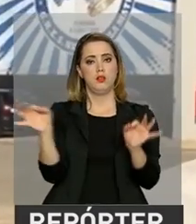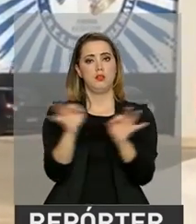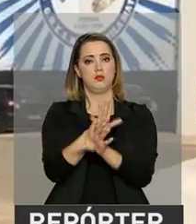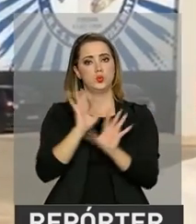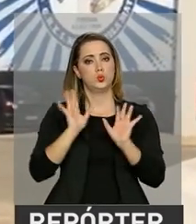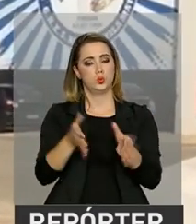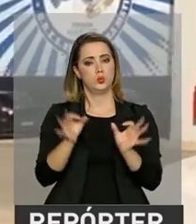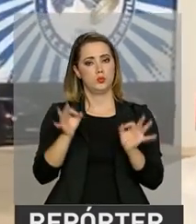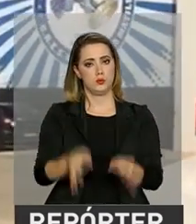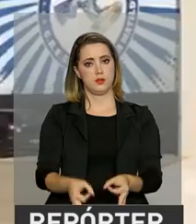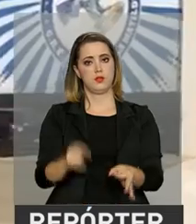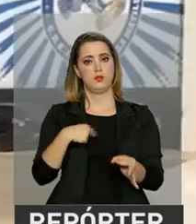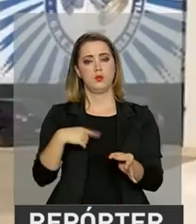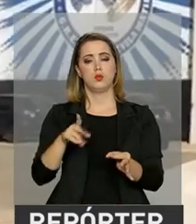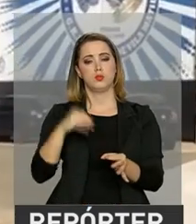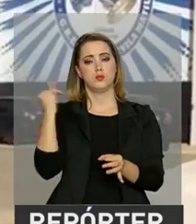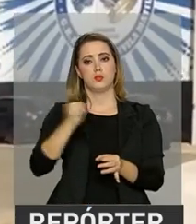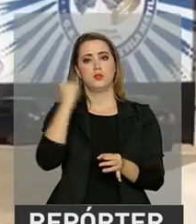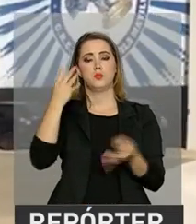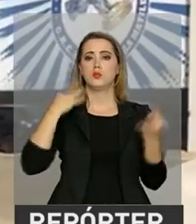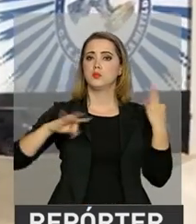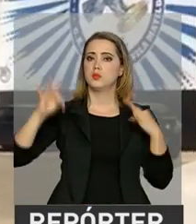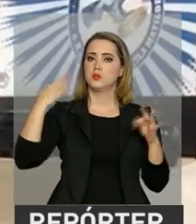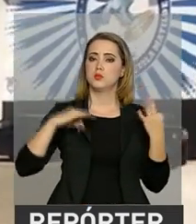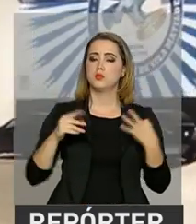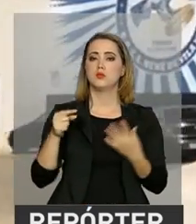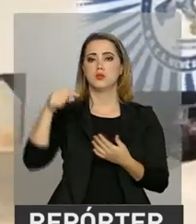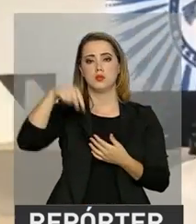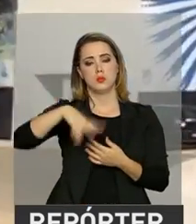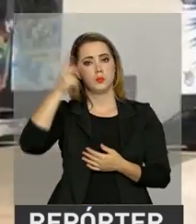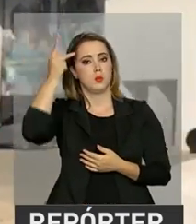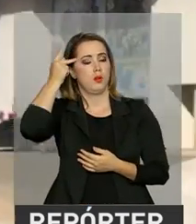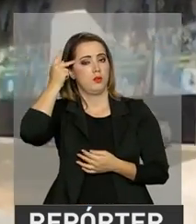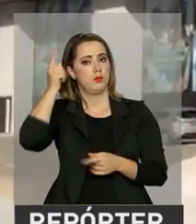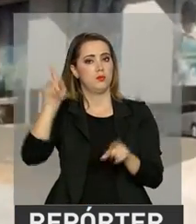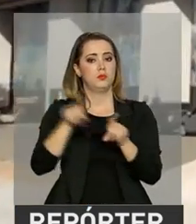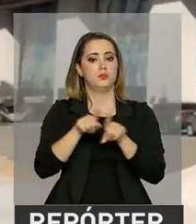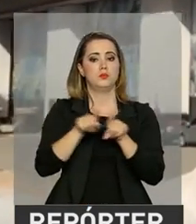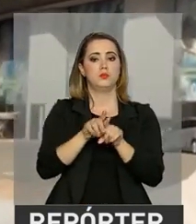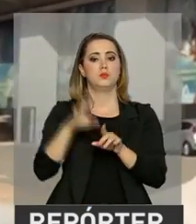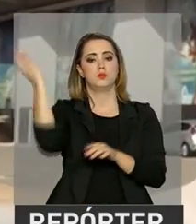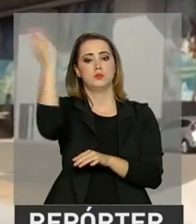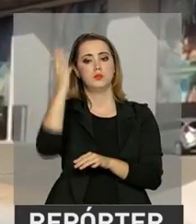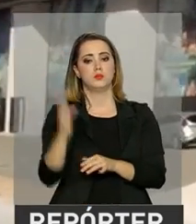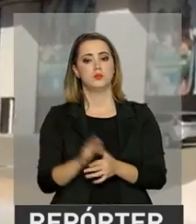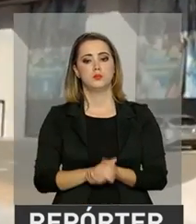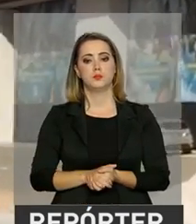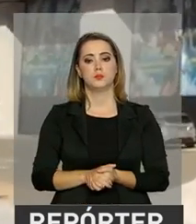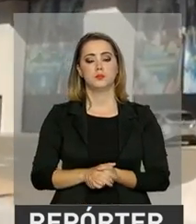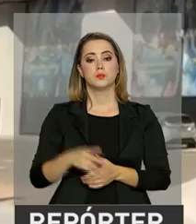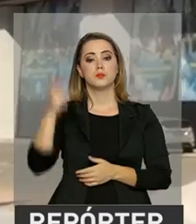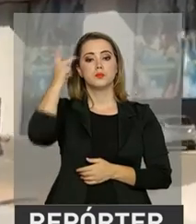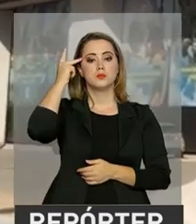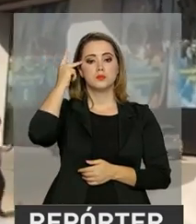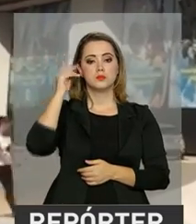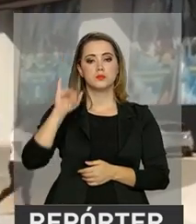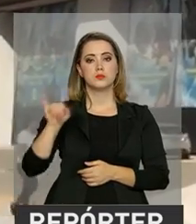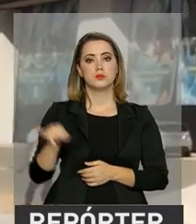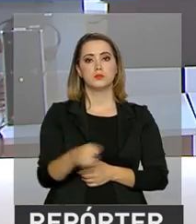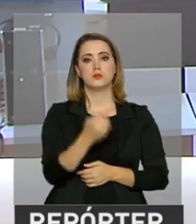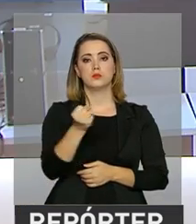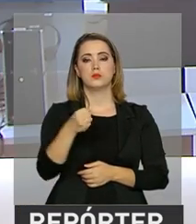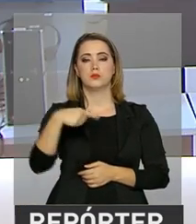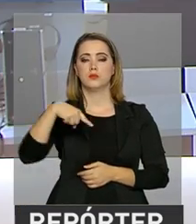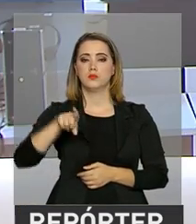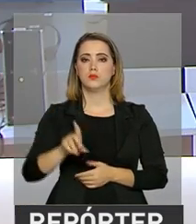importância do complexo dobi para o turismo de negócios Não só da capital paulista como do Brasil de São Paulo José Luiz